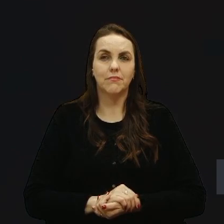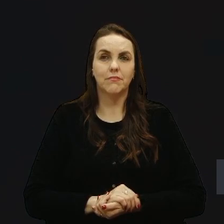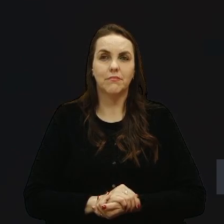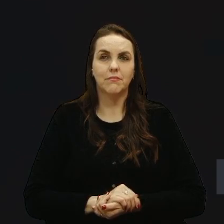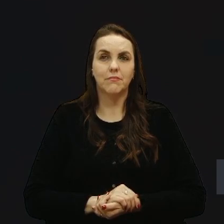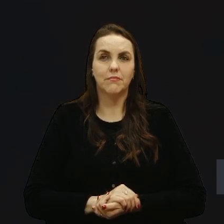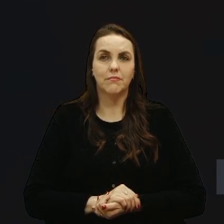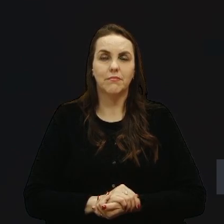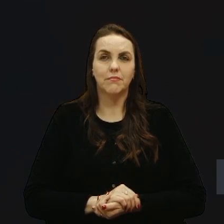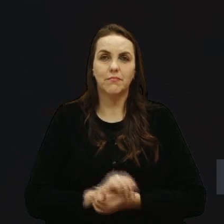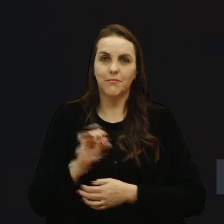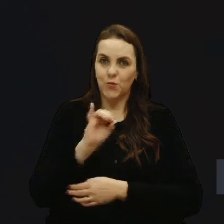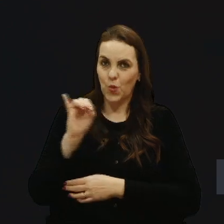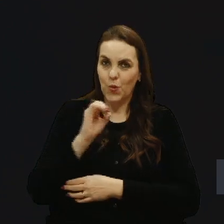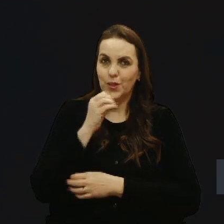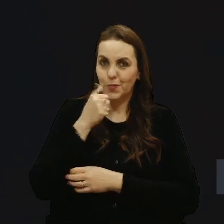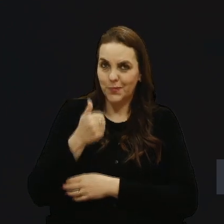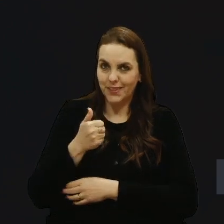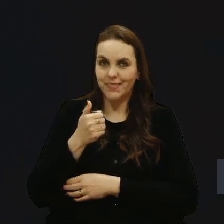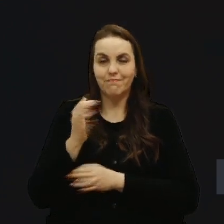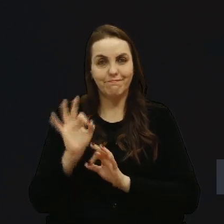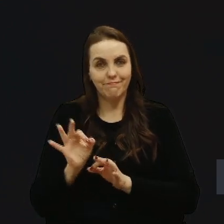Olá, tudo bom? Tudo?